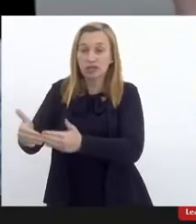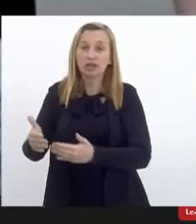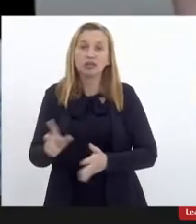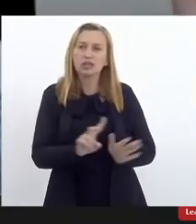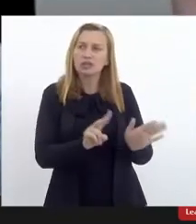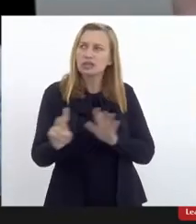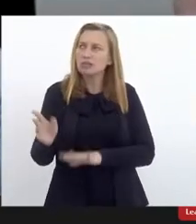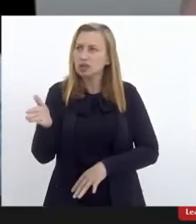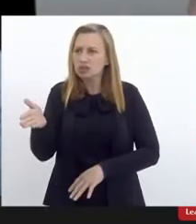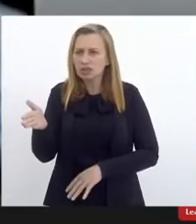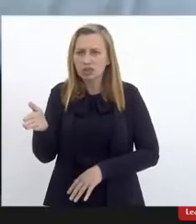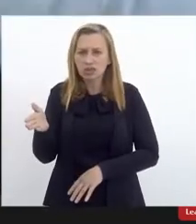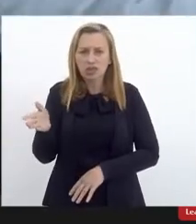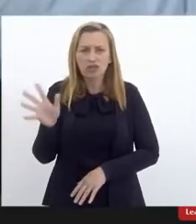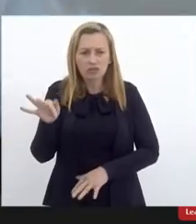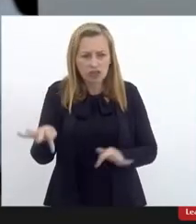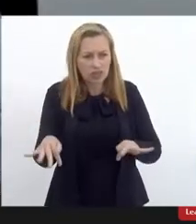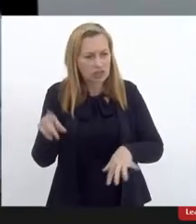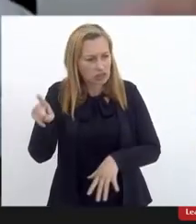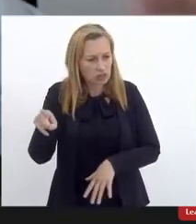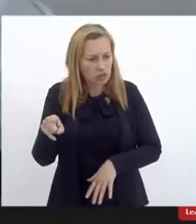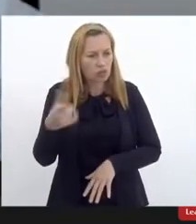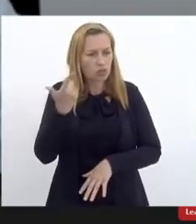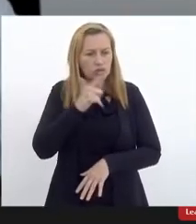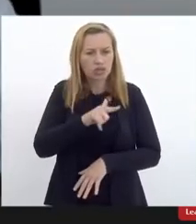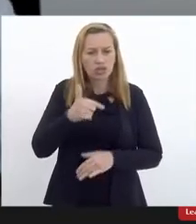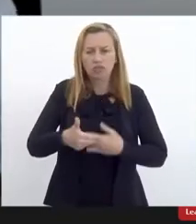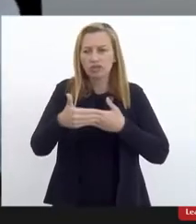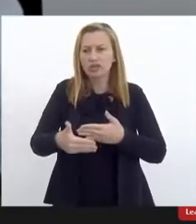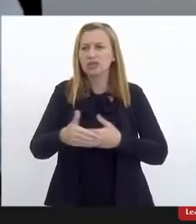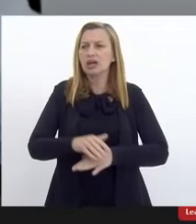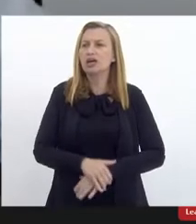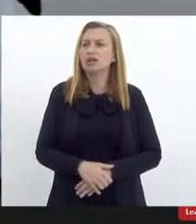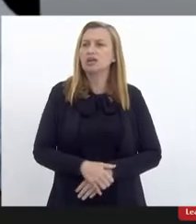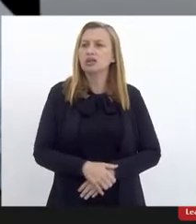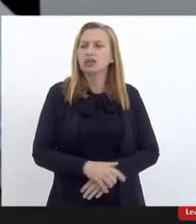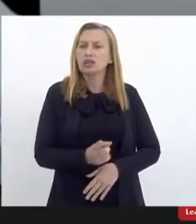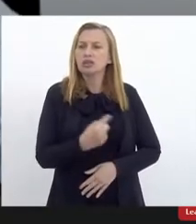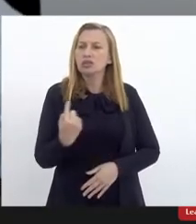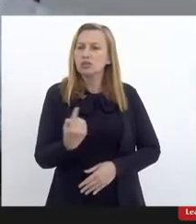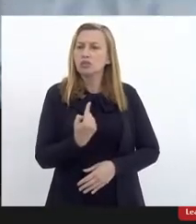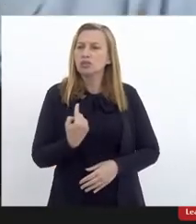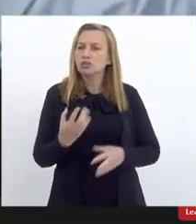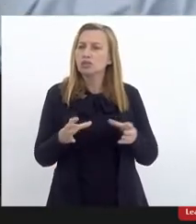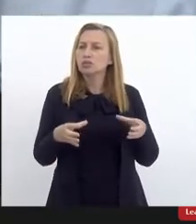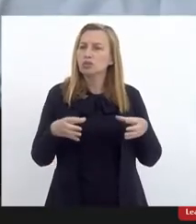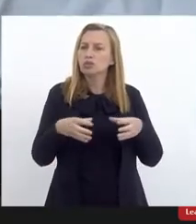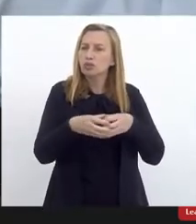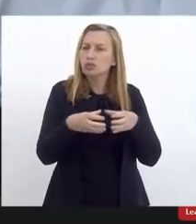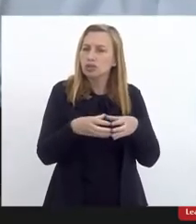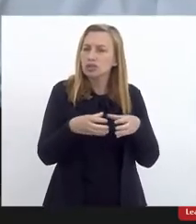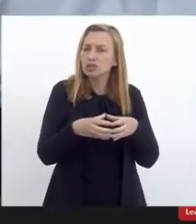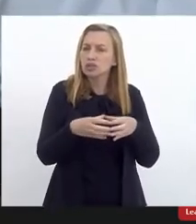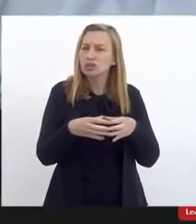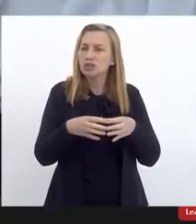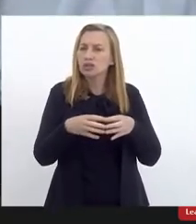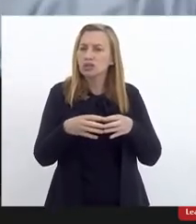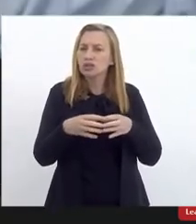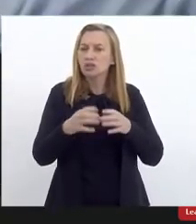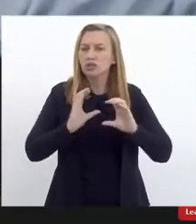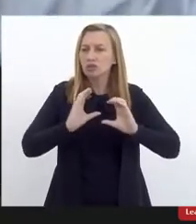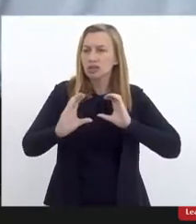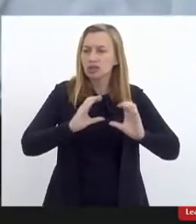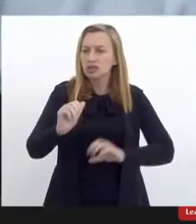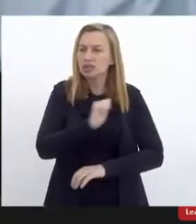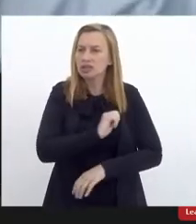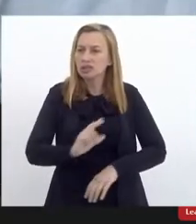mesmo, né, que está acabando agora, nós conseguimos avançar as nossas comissões com a interlocução do presidente André Ciliano